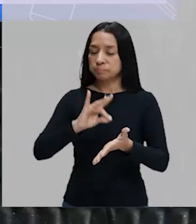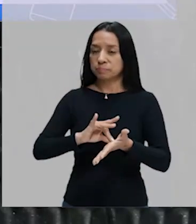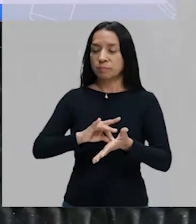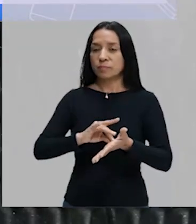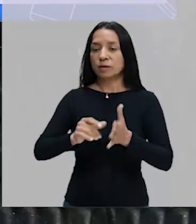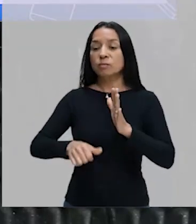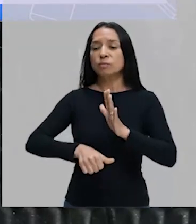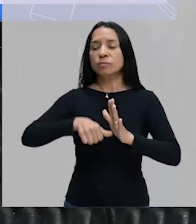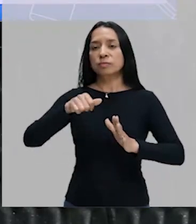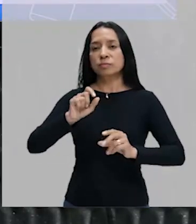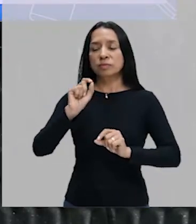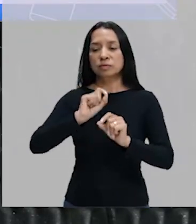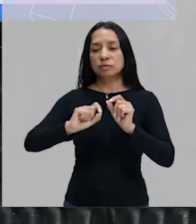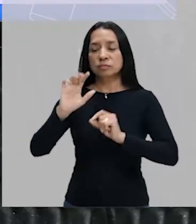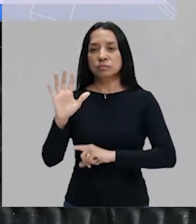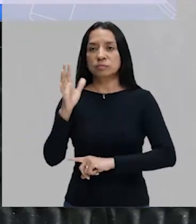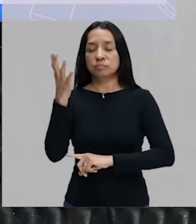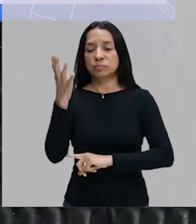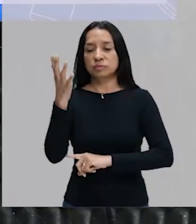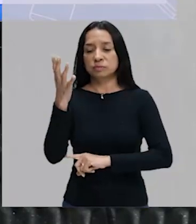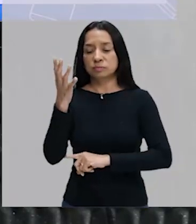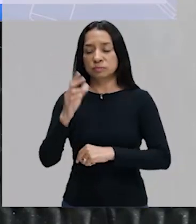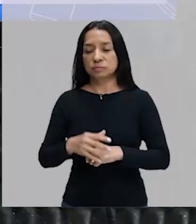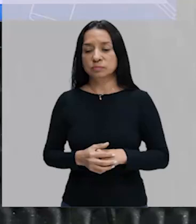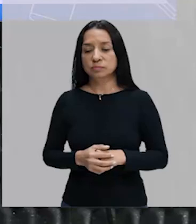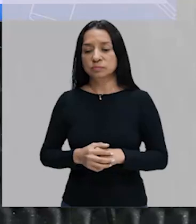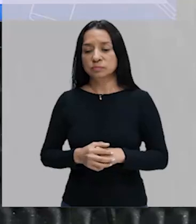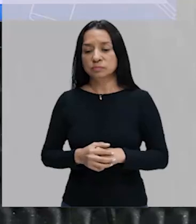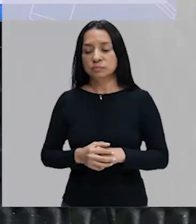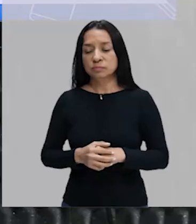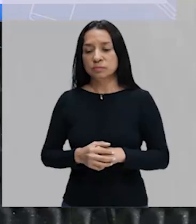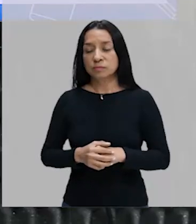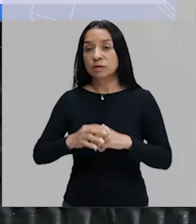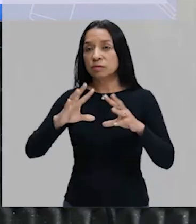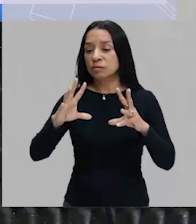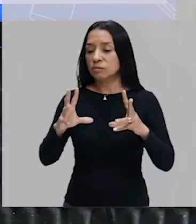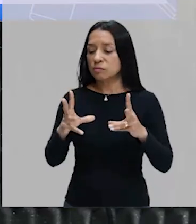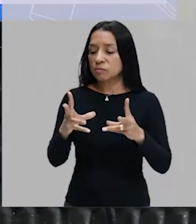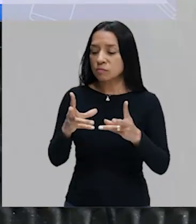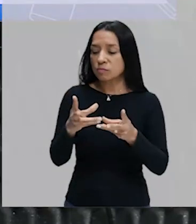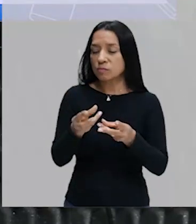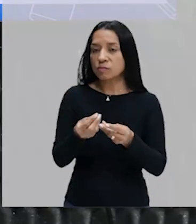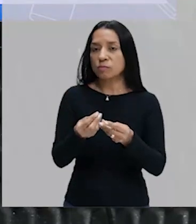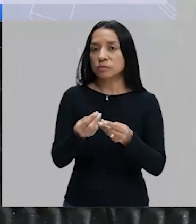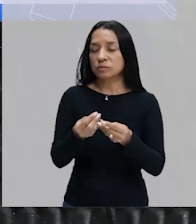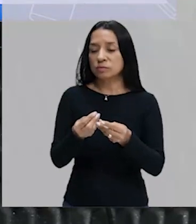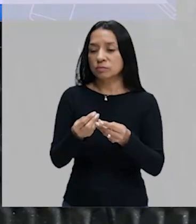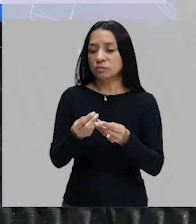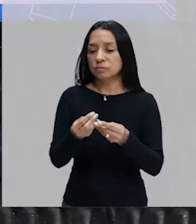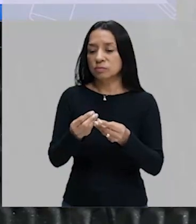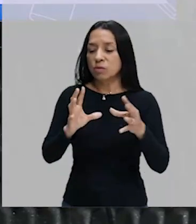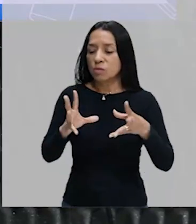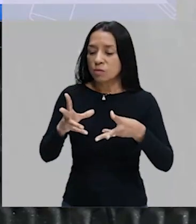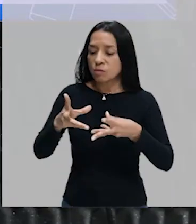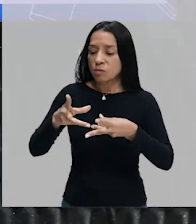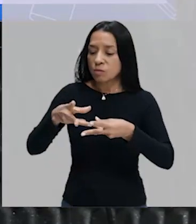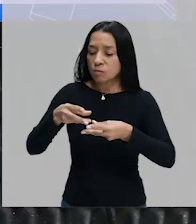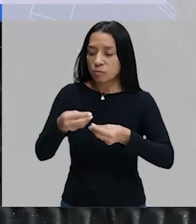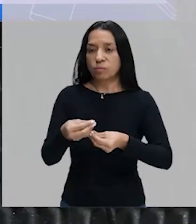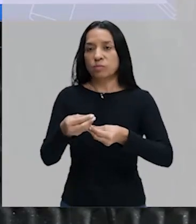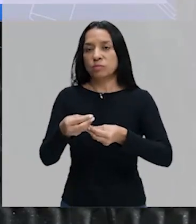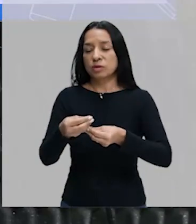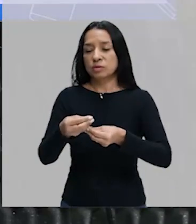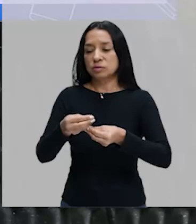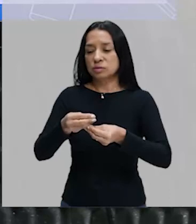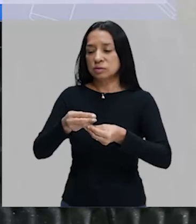teve primeiro que ter acontecido, pessoal, é justamente a formação de componentes isolados,